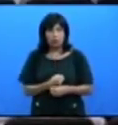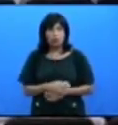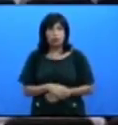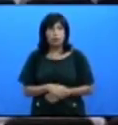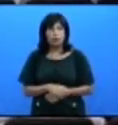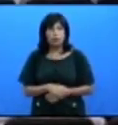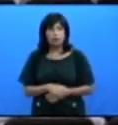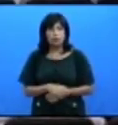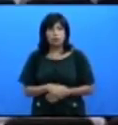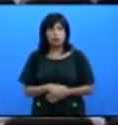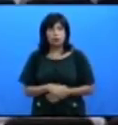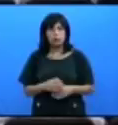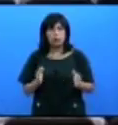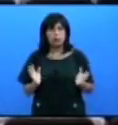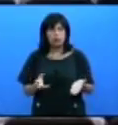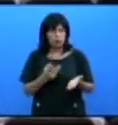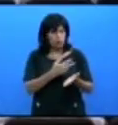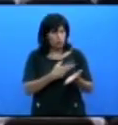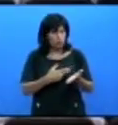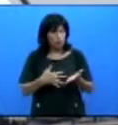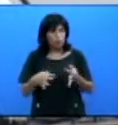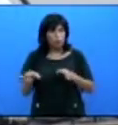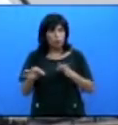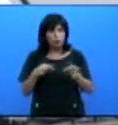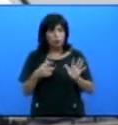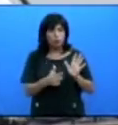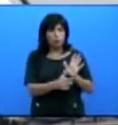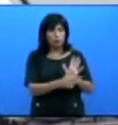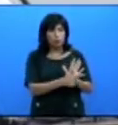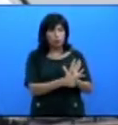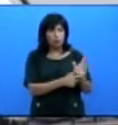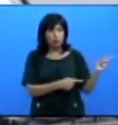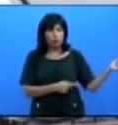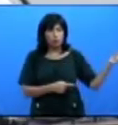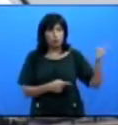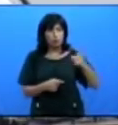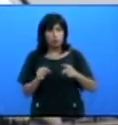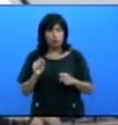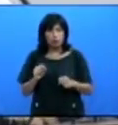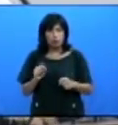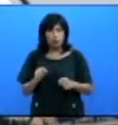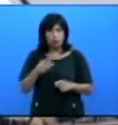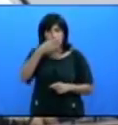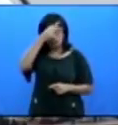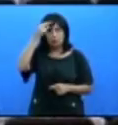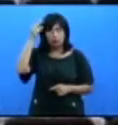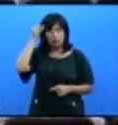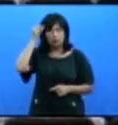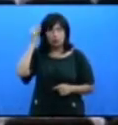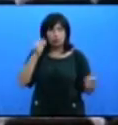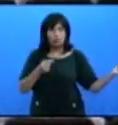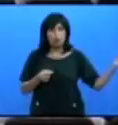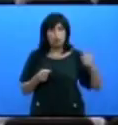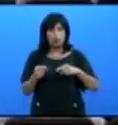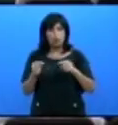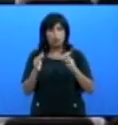Passamos agora à leitura de projetos de lei encaminhados pelo Poder Executivo.